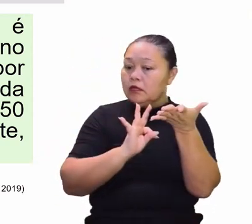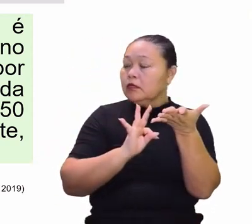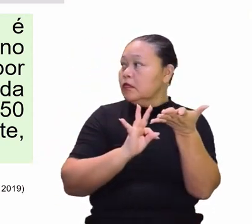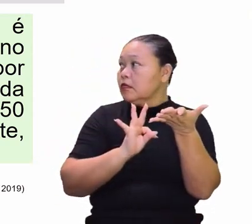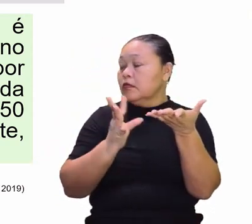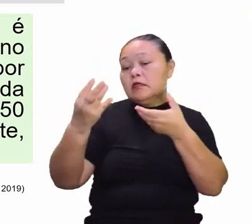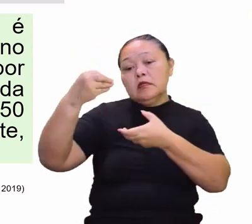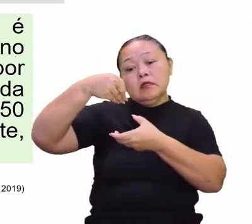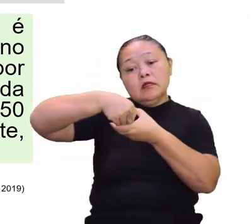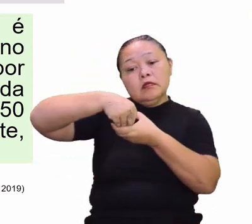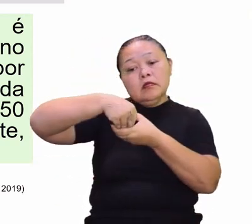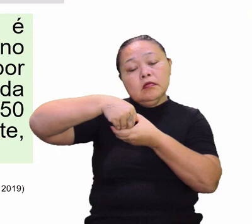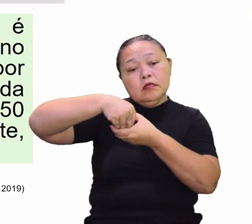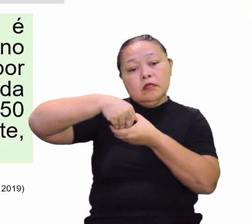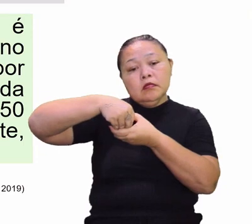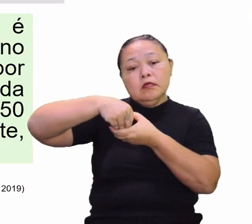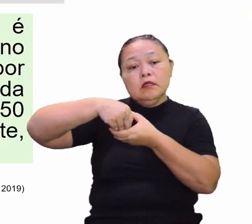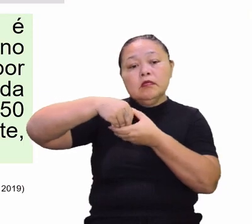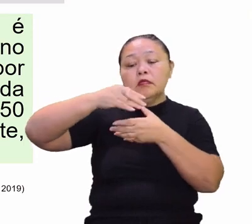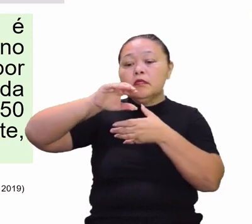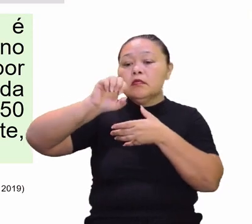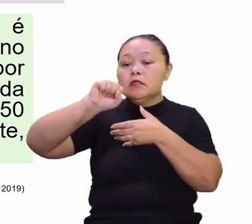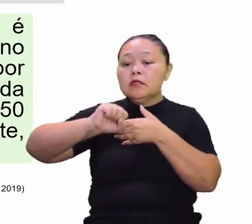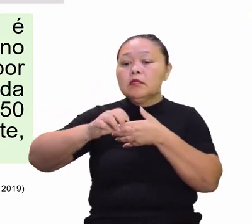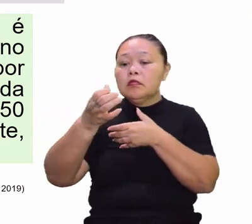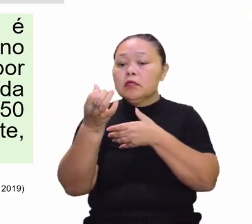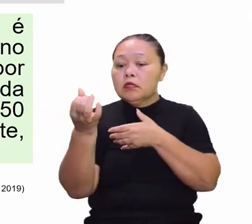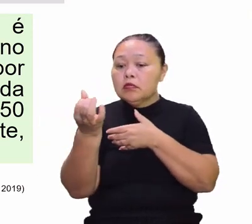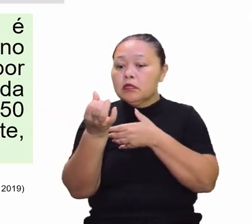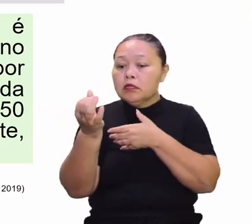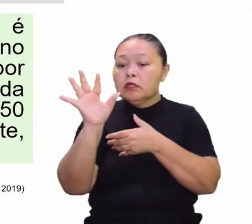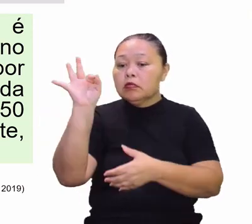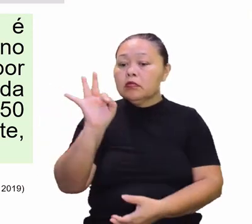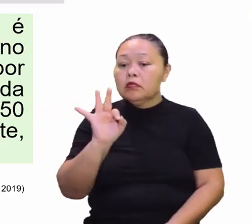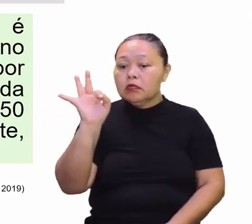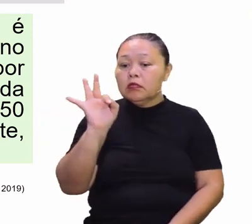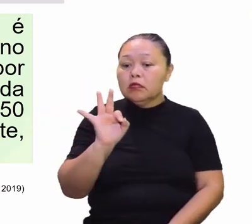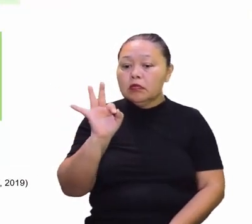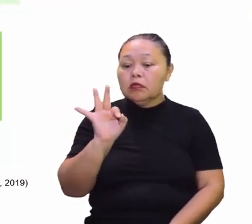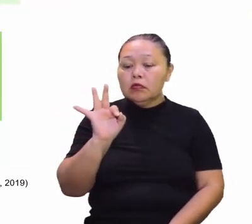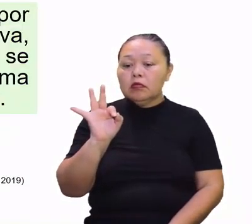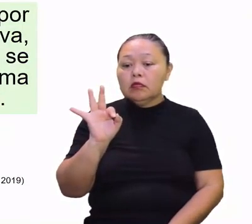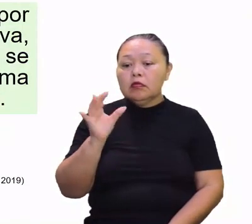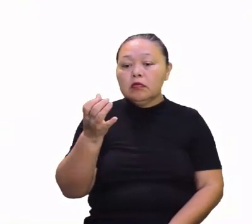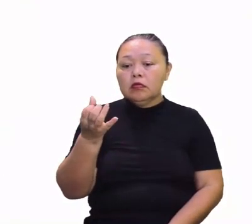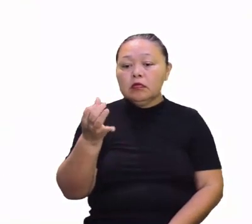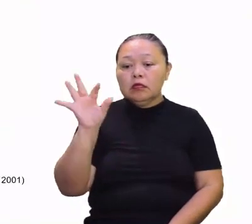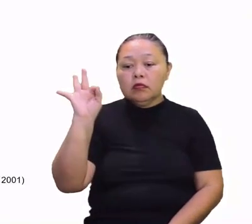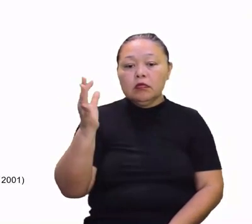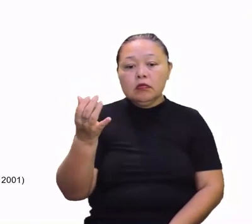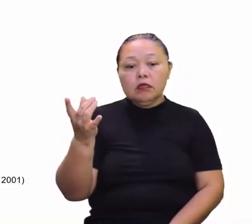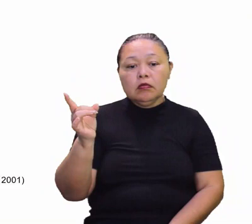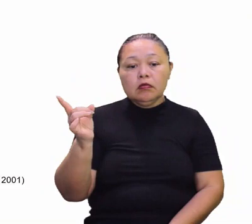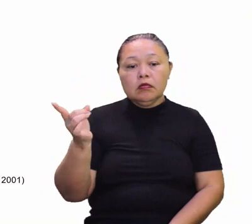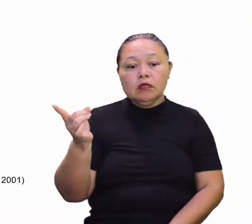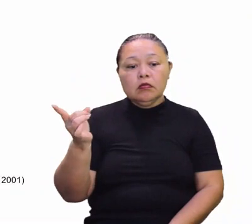escrito faz parte dessa depressão sul, 66% do estado de Rondônia. Muito bem. Beleza? Então, a maior vamos parte, ver lá, né? No